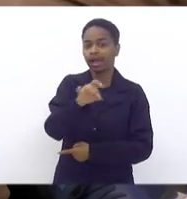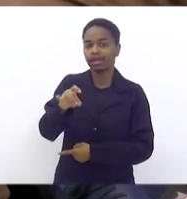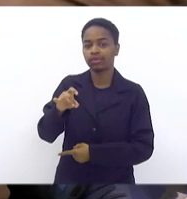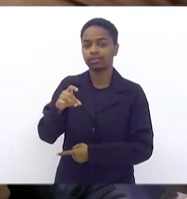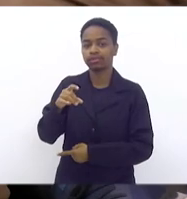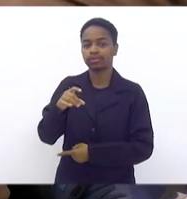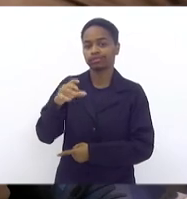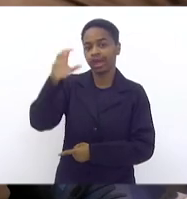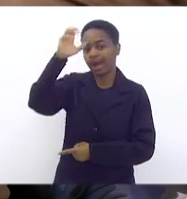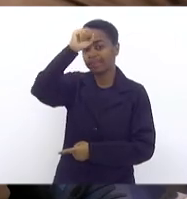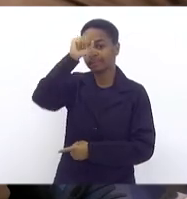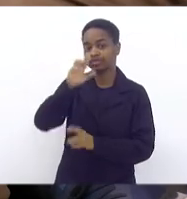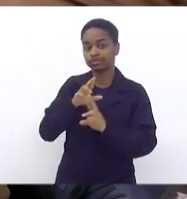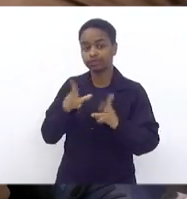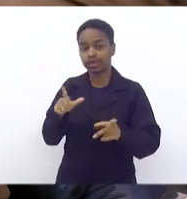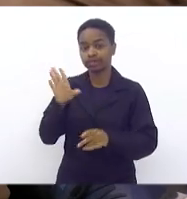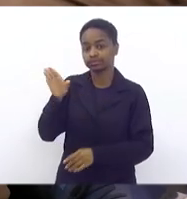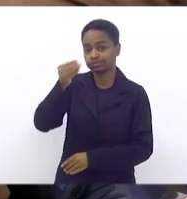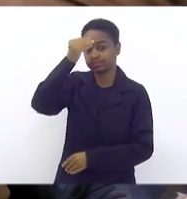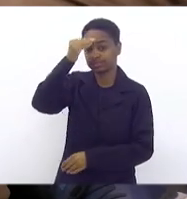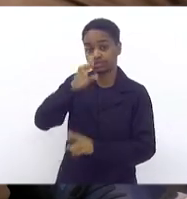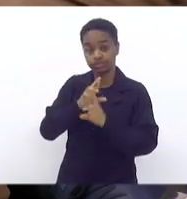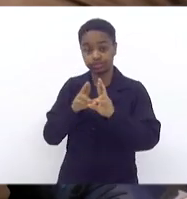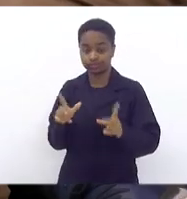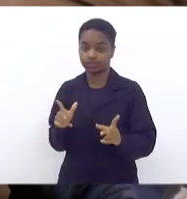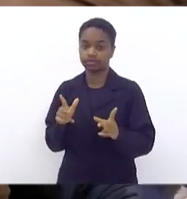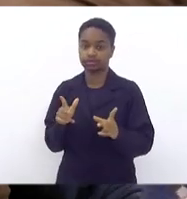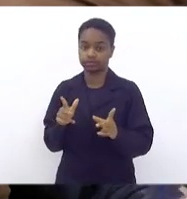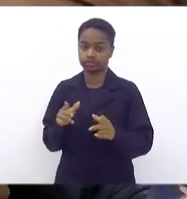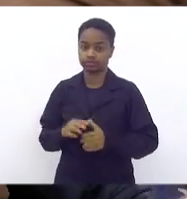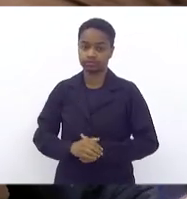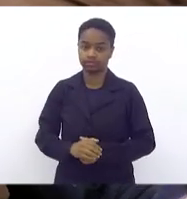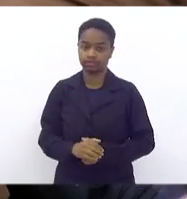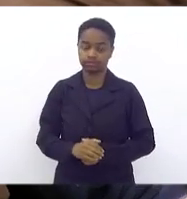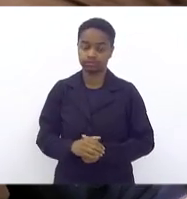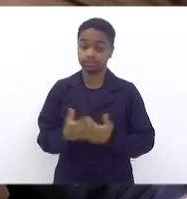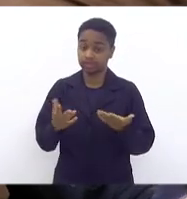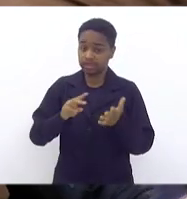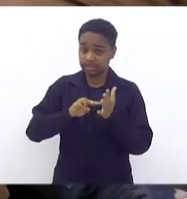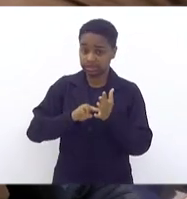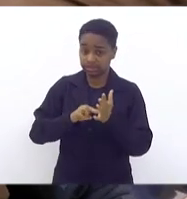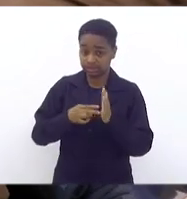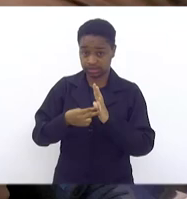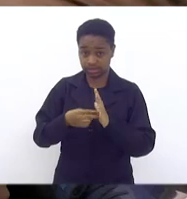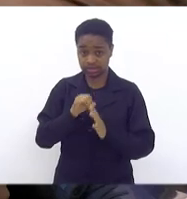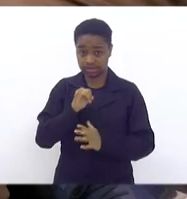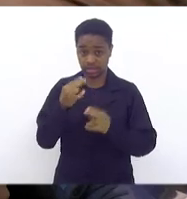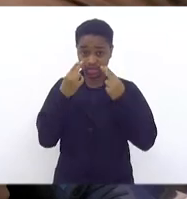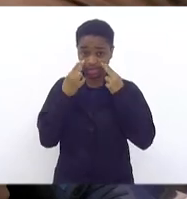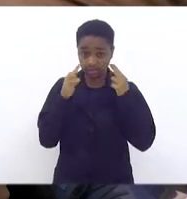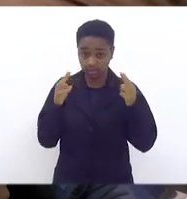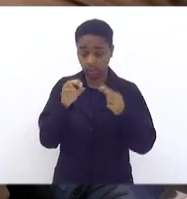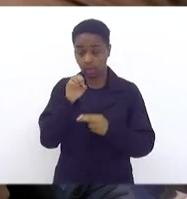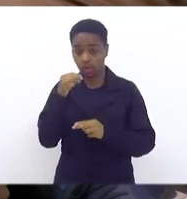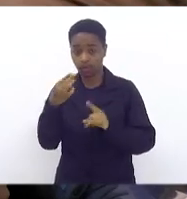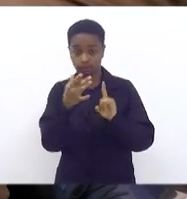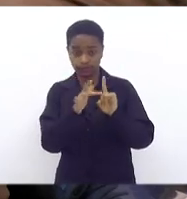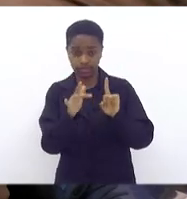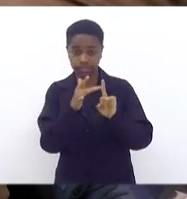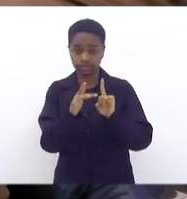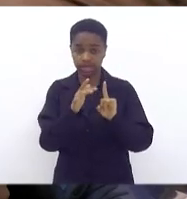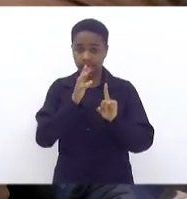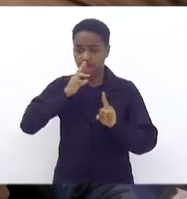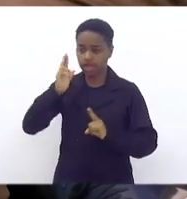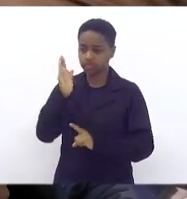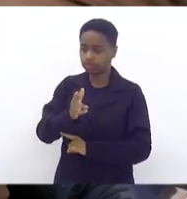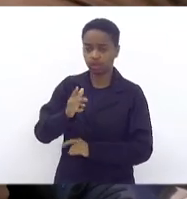apreensão diferente da realidade e isso não significa então quando a testemunha ou a vítima não hesitam não